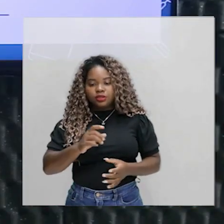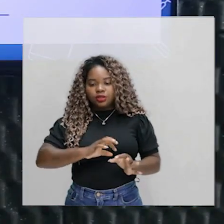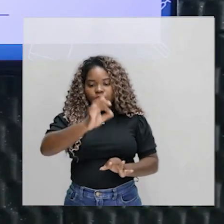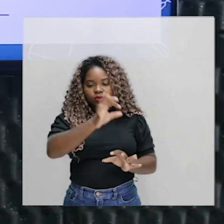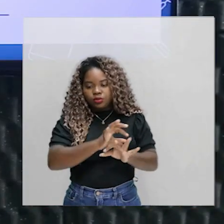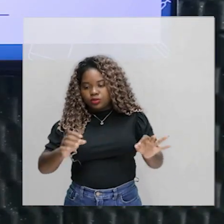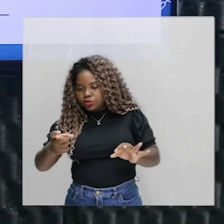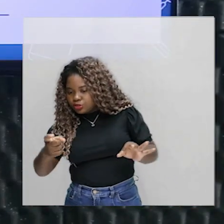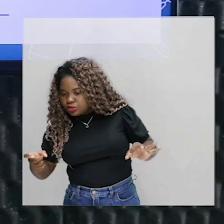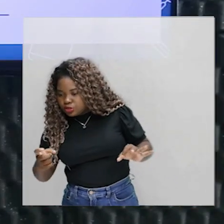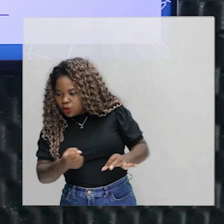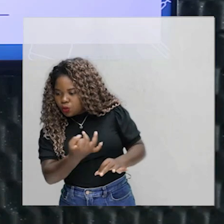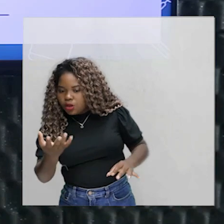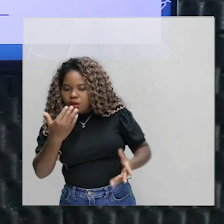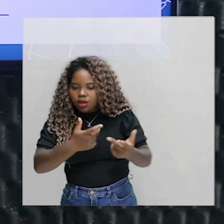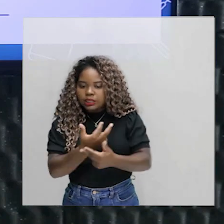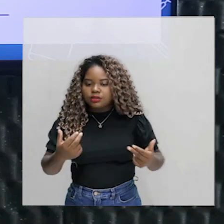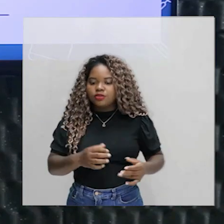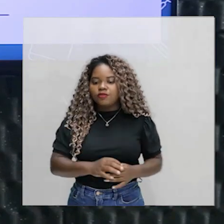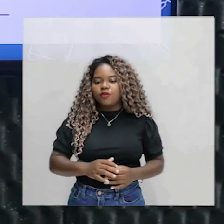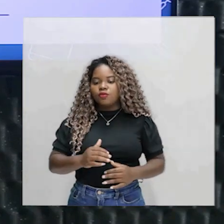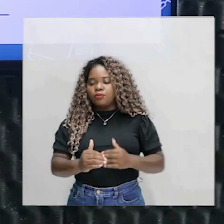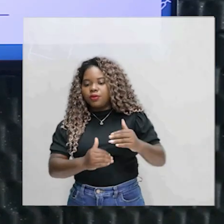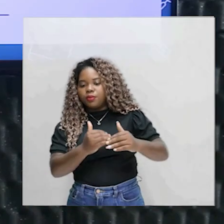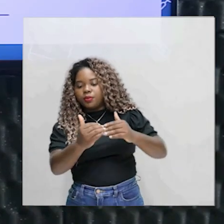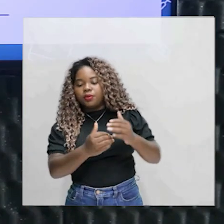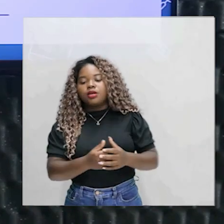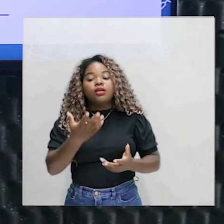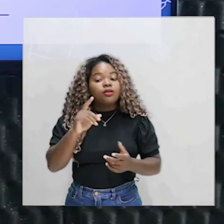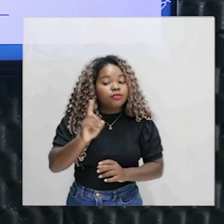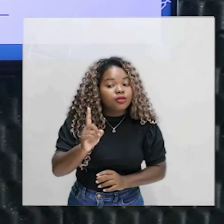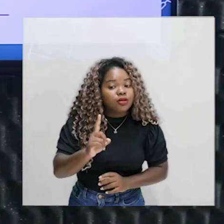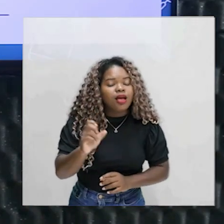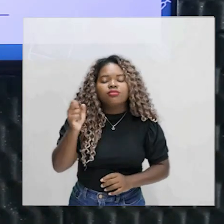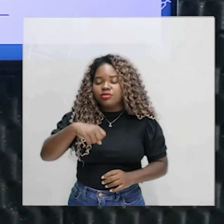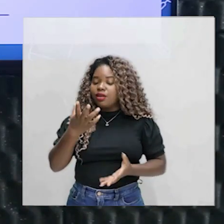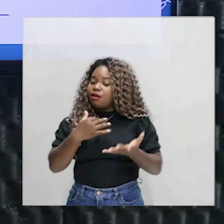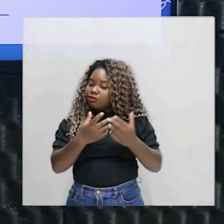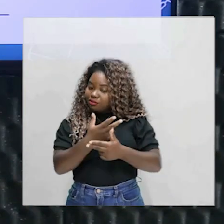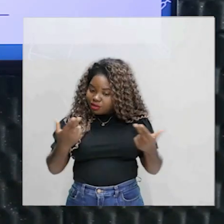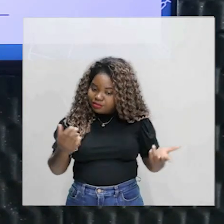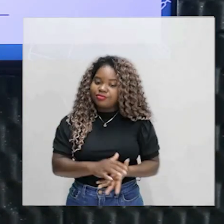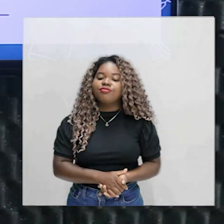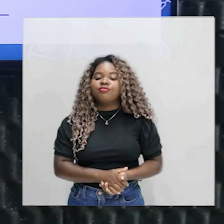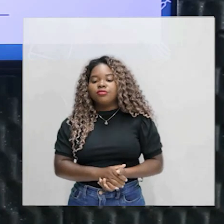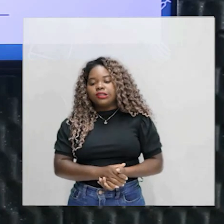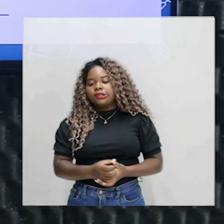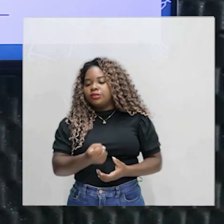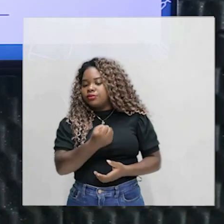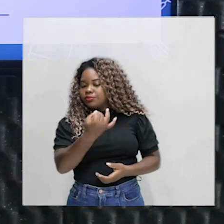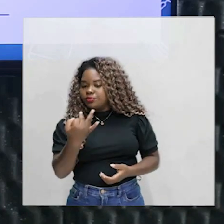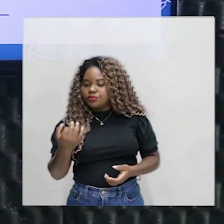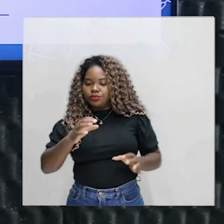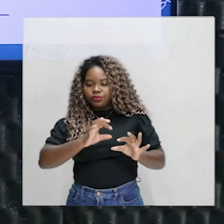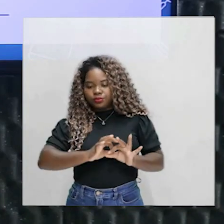a quantidade de alimento aqui ela vai crescendo aliás de alimento não é de alimento sim perdão essa quantidade de